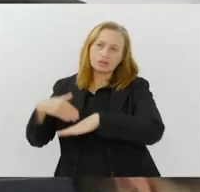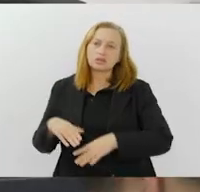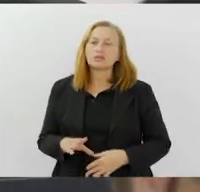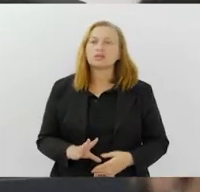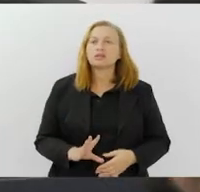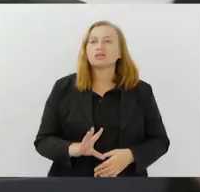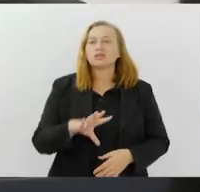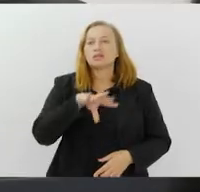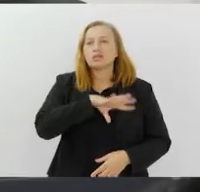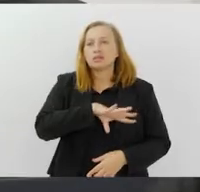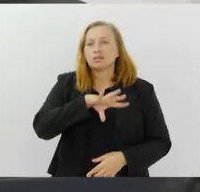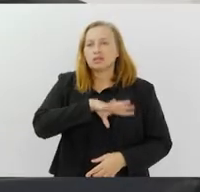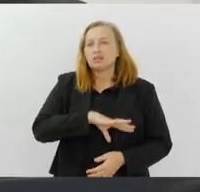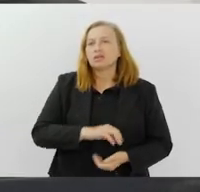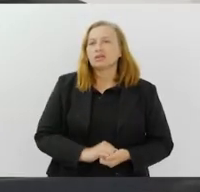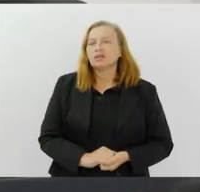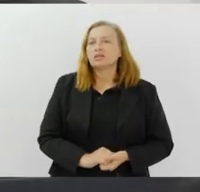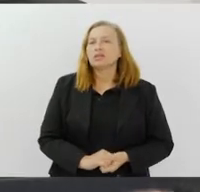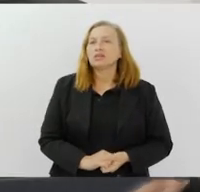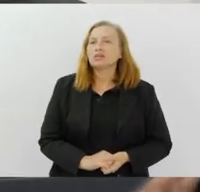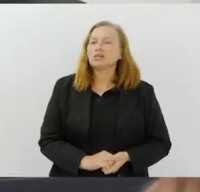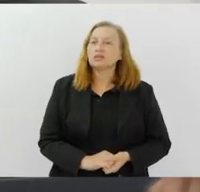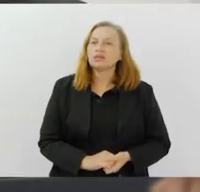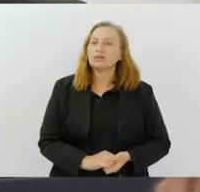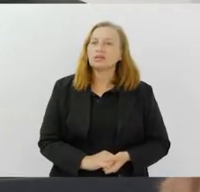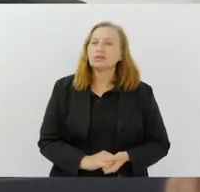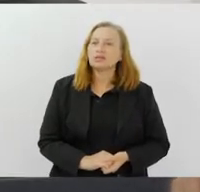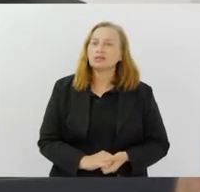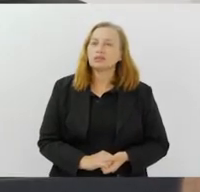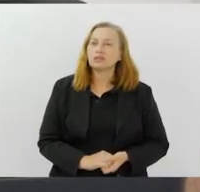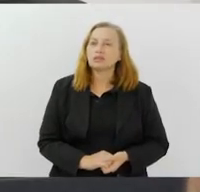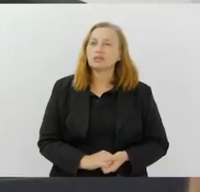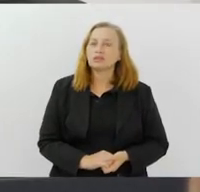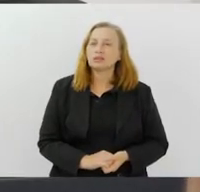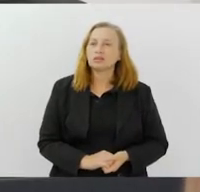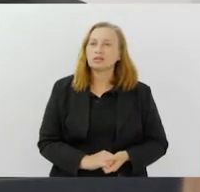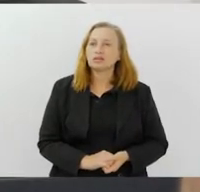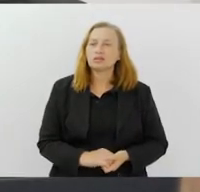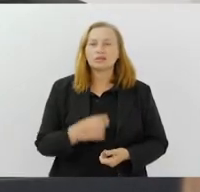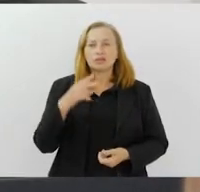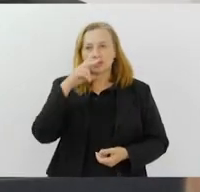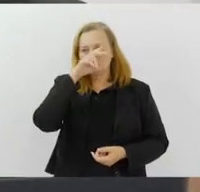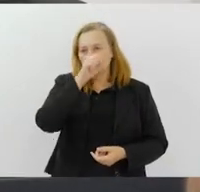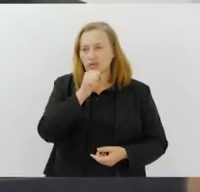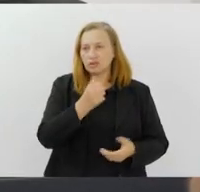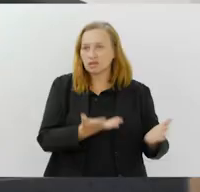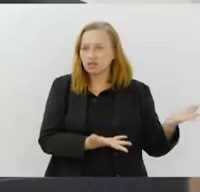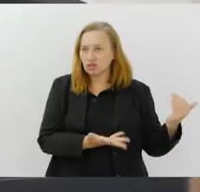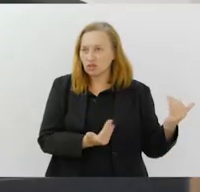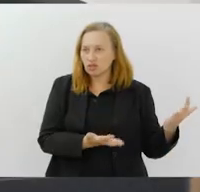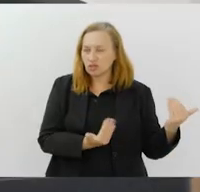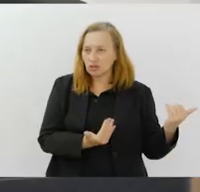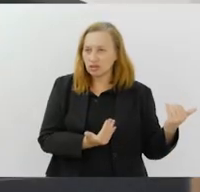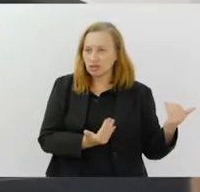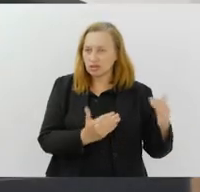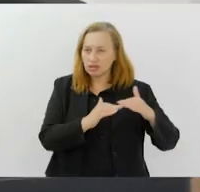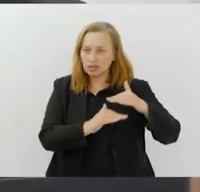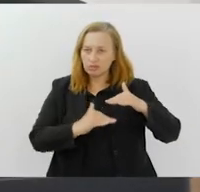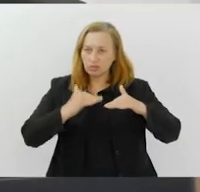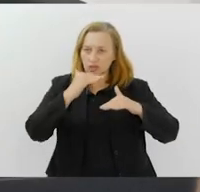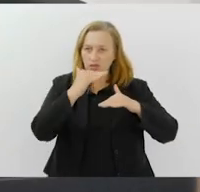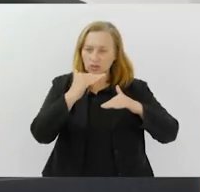cruzmaltinas ISO força jovem acima de tudo abaixo de nada Força Jovem